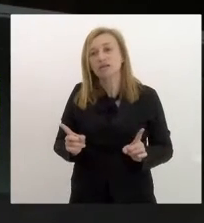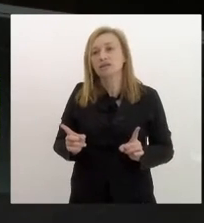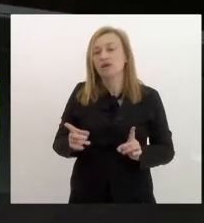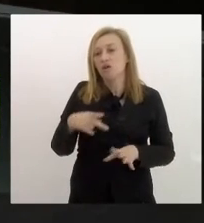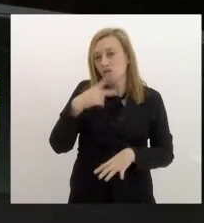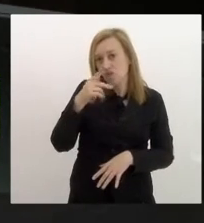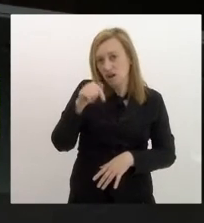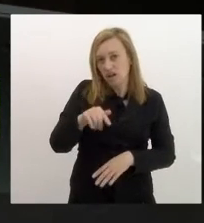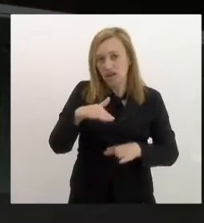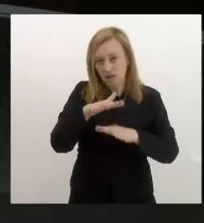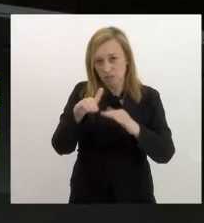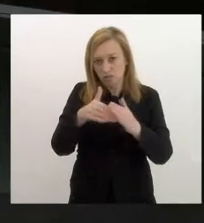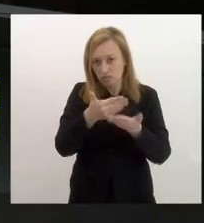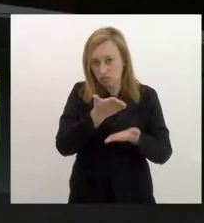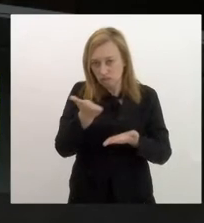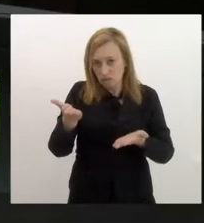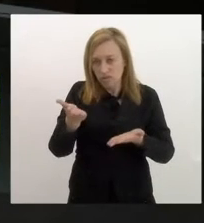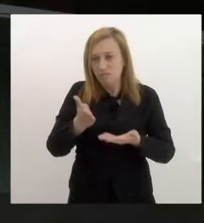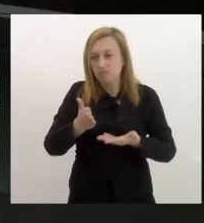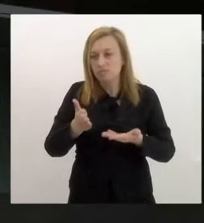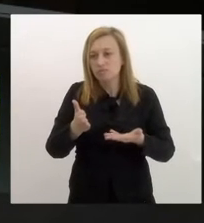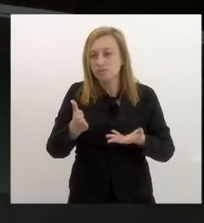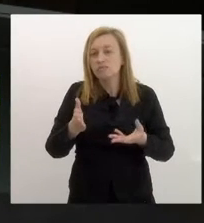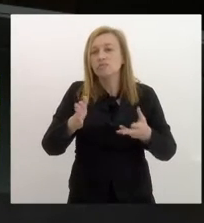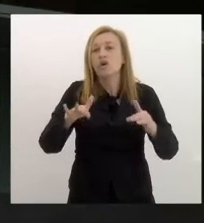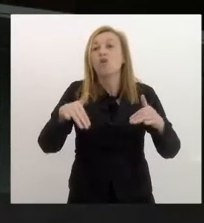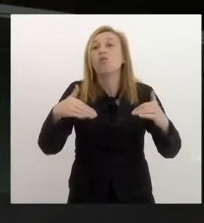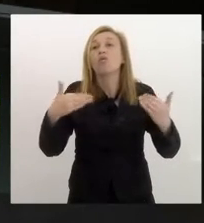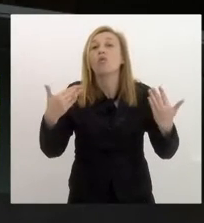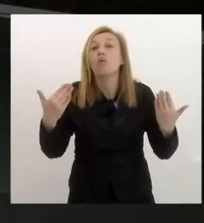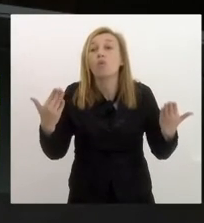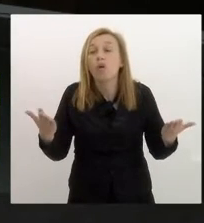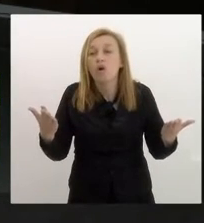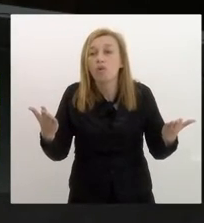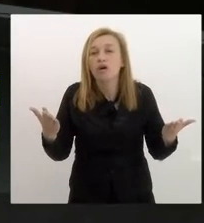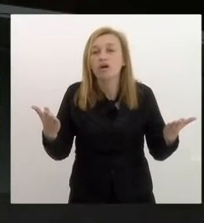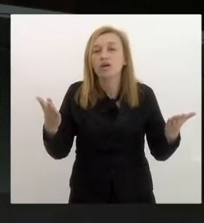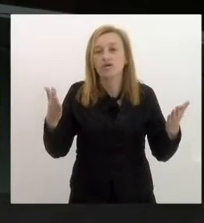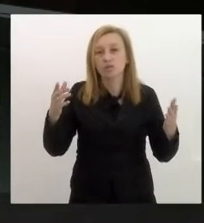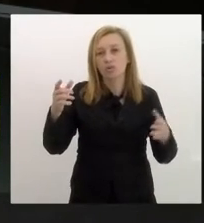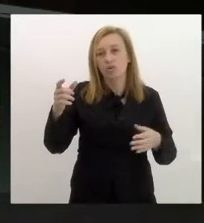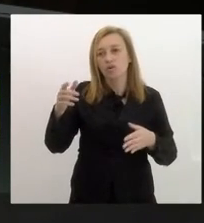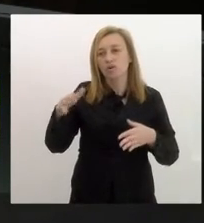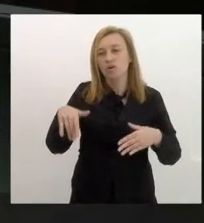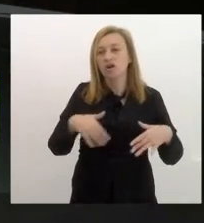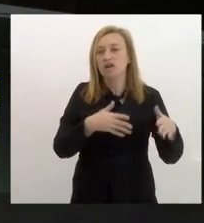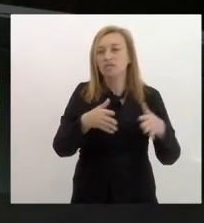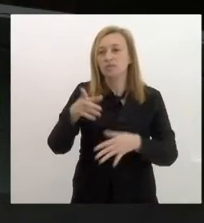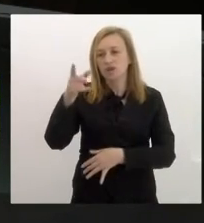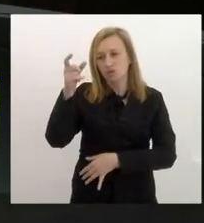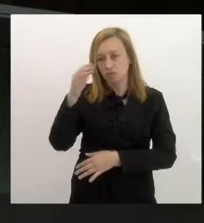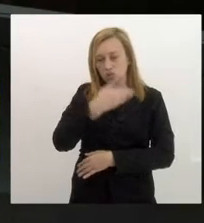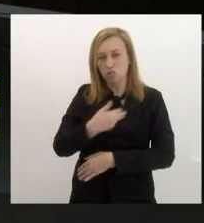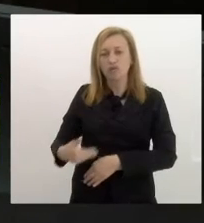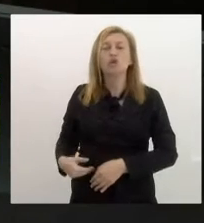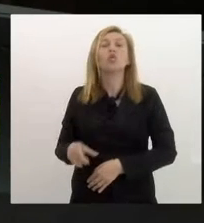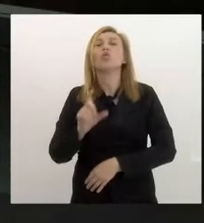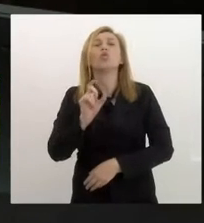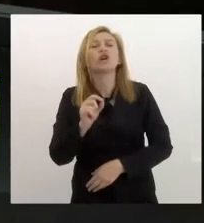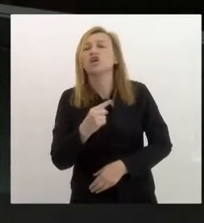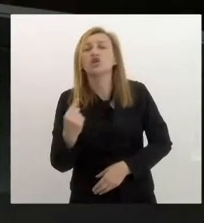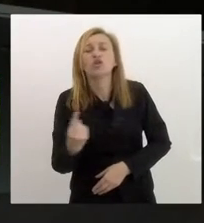de dizer aqui a todos Qual é a linha de pensamento do governo o que que nós pretendemos